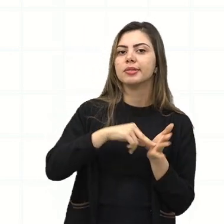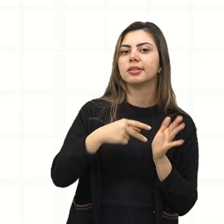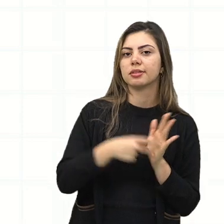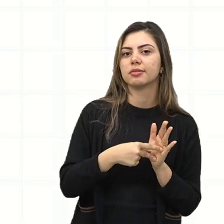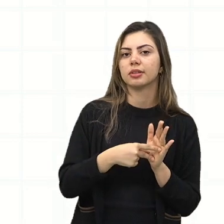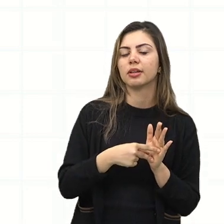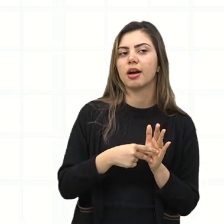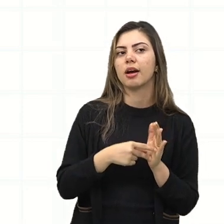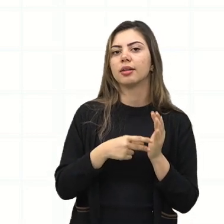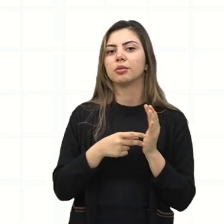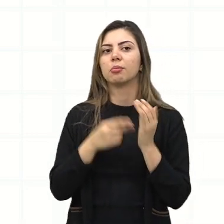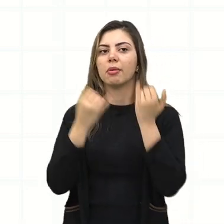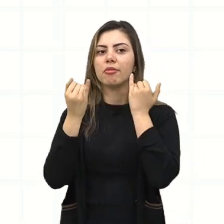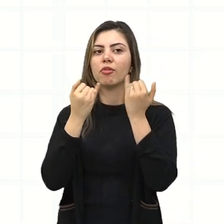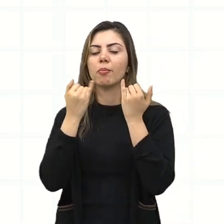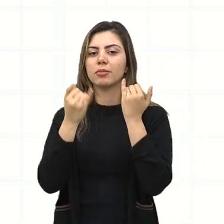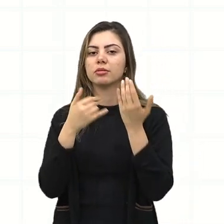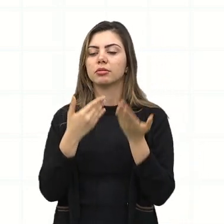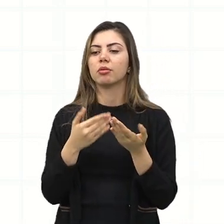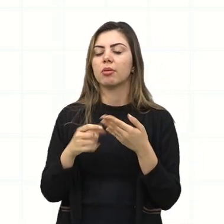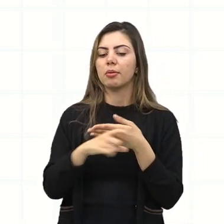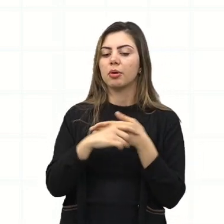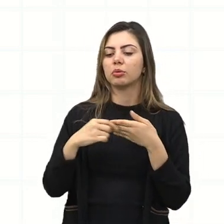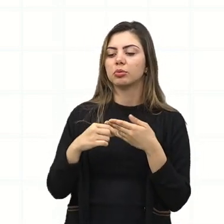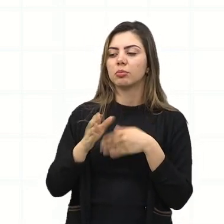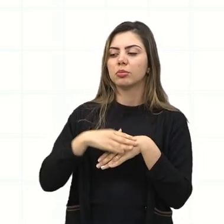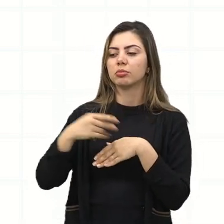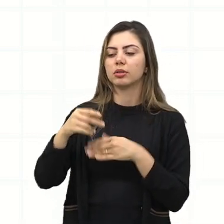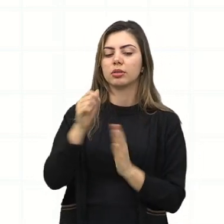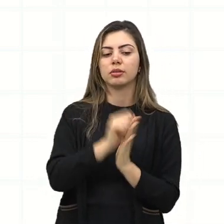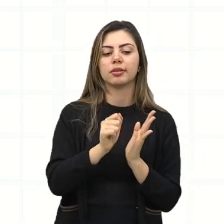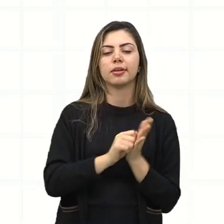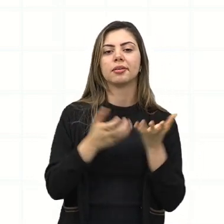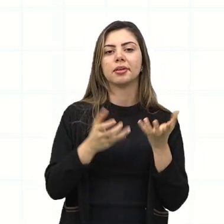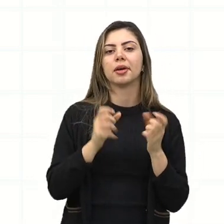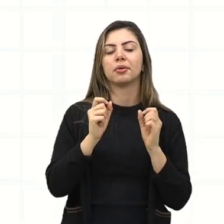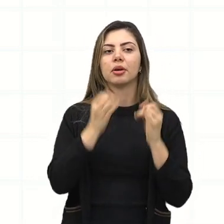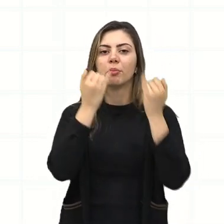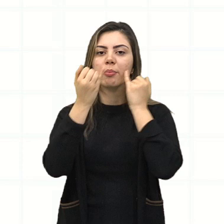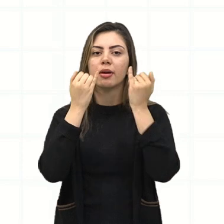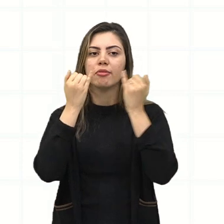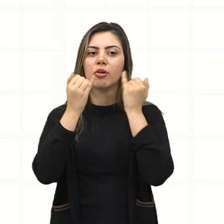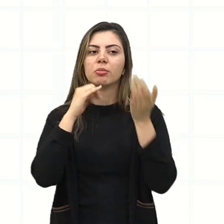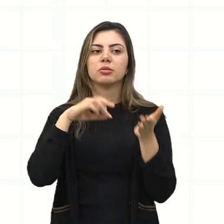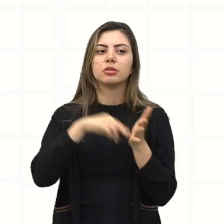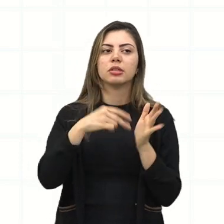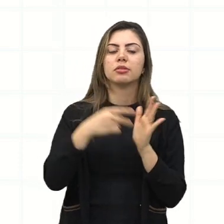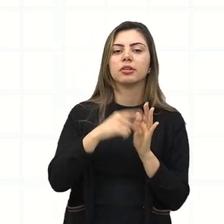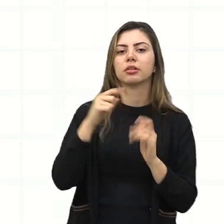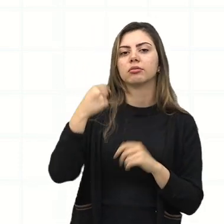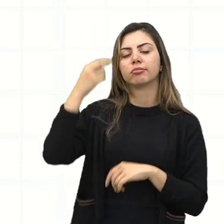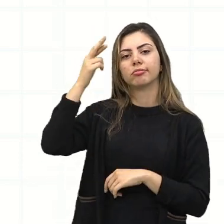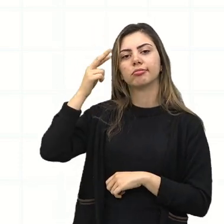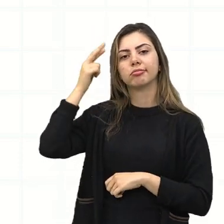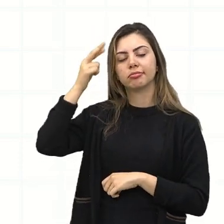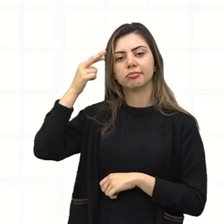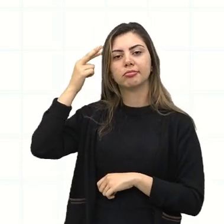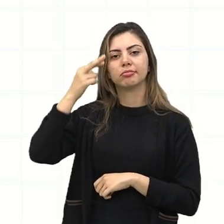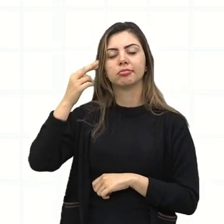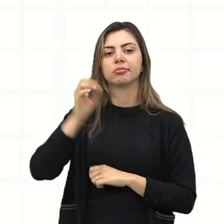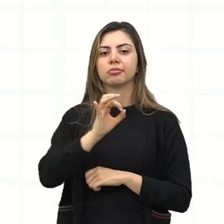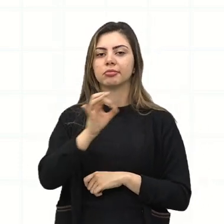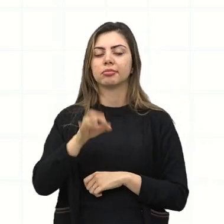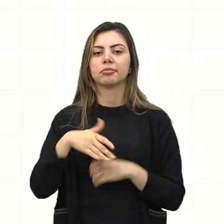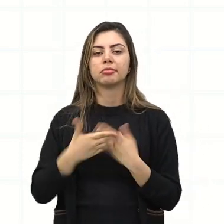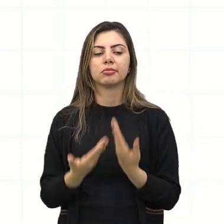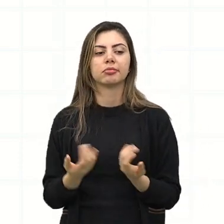uma mensagem, né? O autor quer passar uma mensagem para nós, uma mensagem de reflexão, uma mensagem que